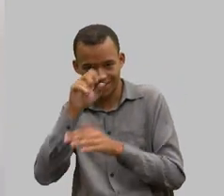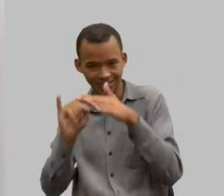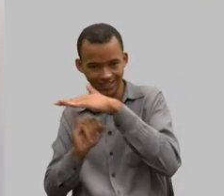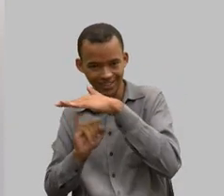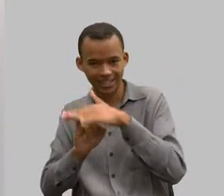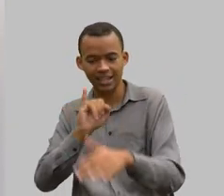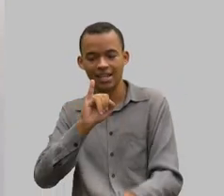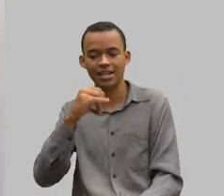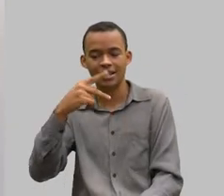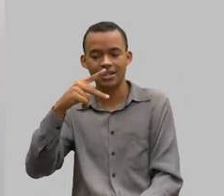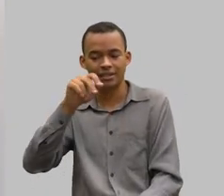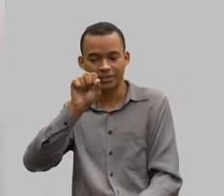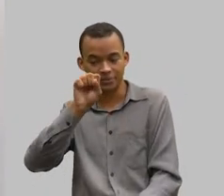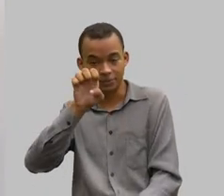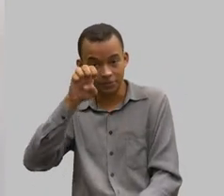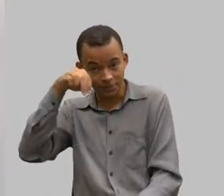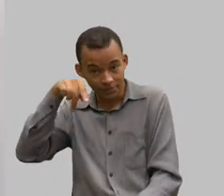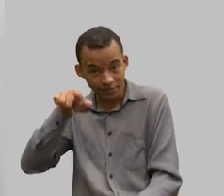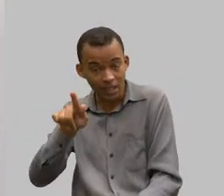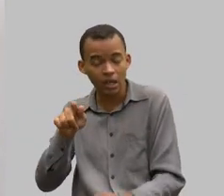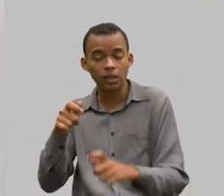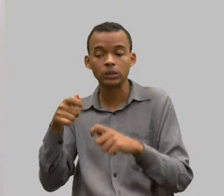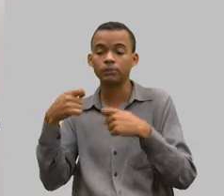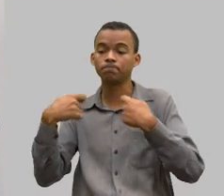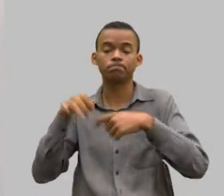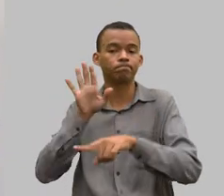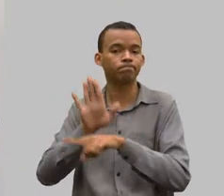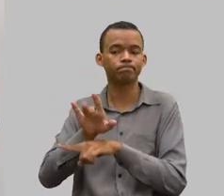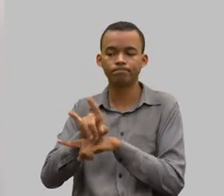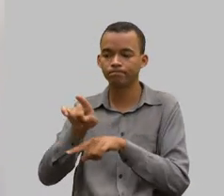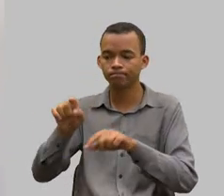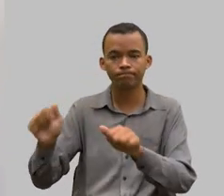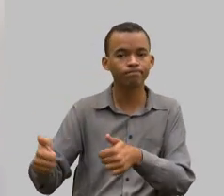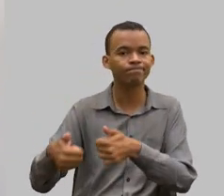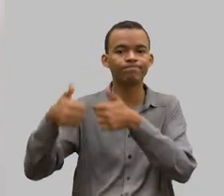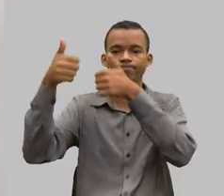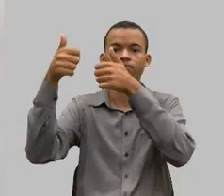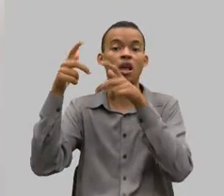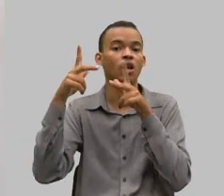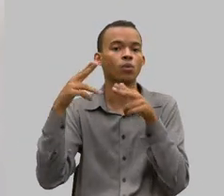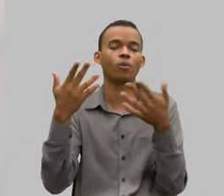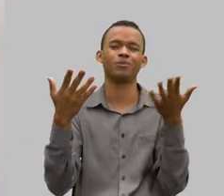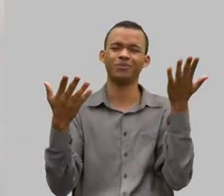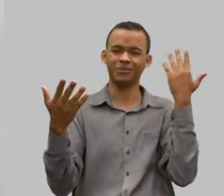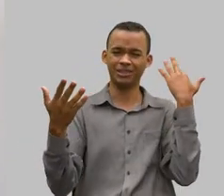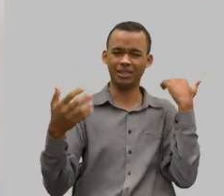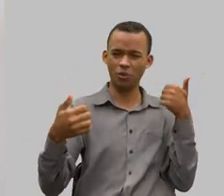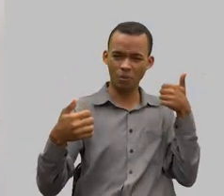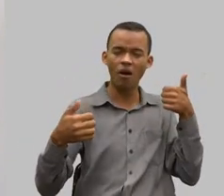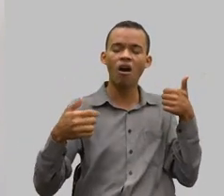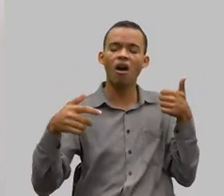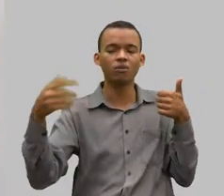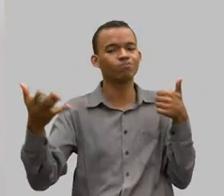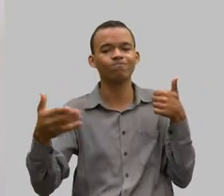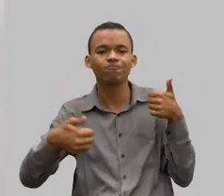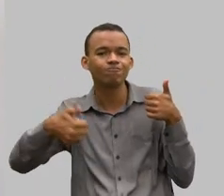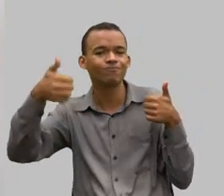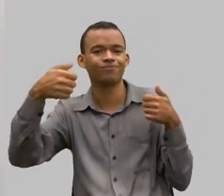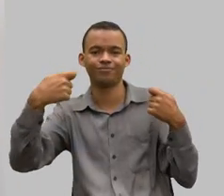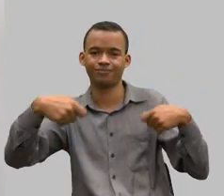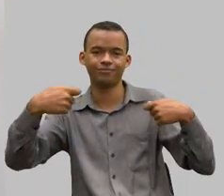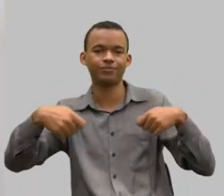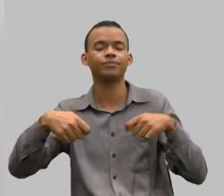antes mas não existe uma outra forma de se fazer isso do que ter a parcela de contribuição do Servidor